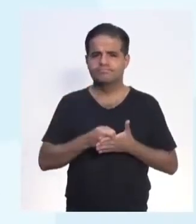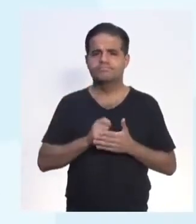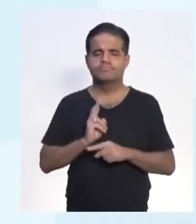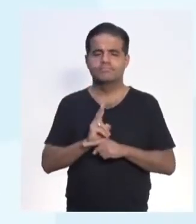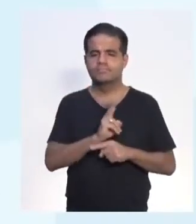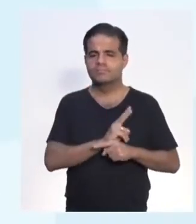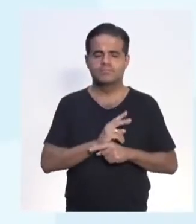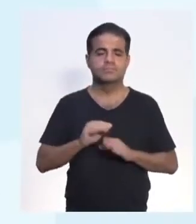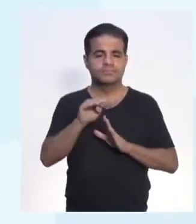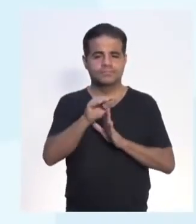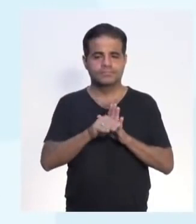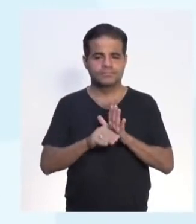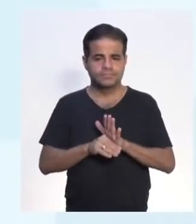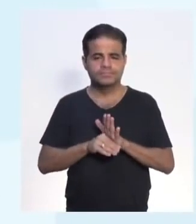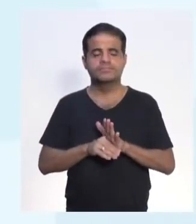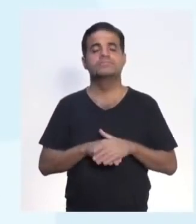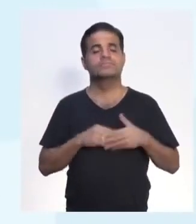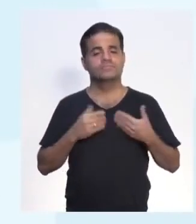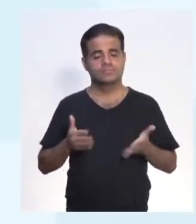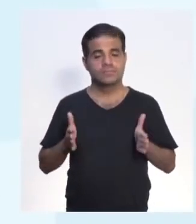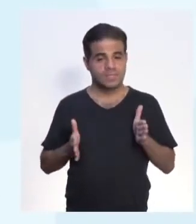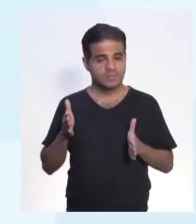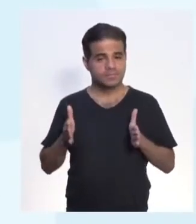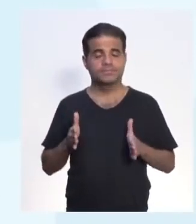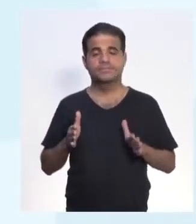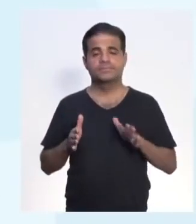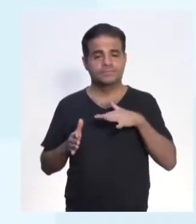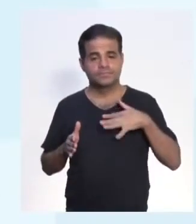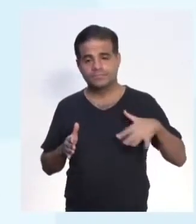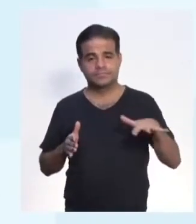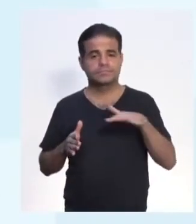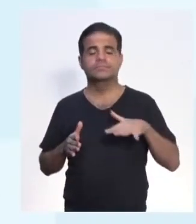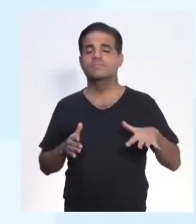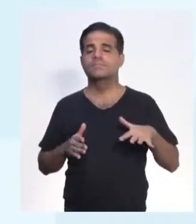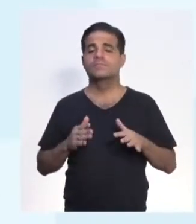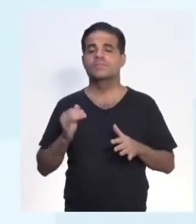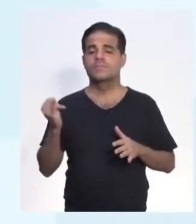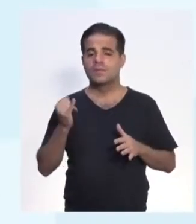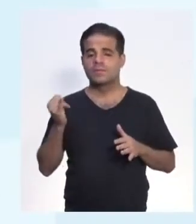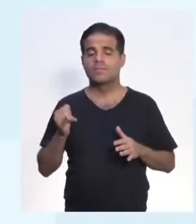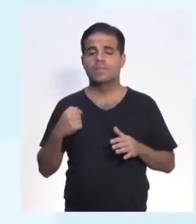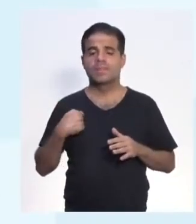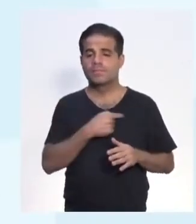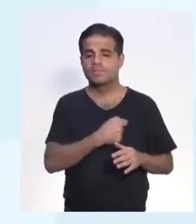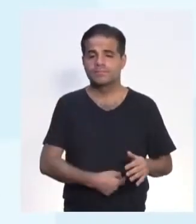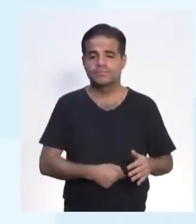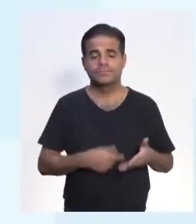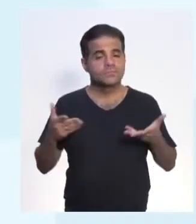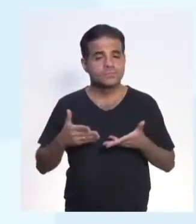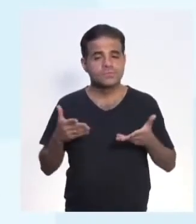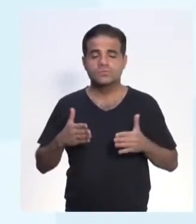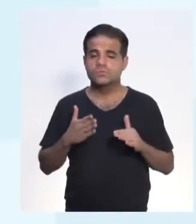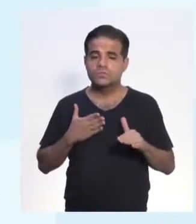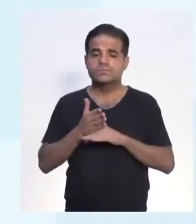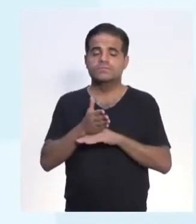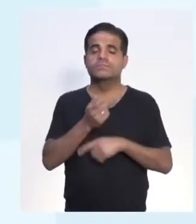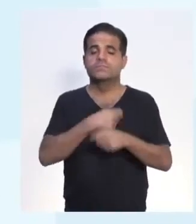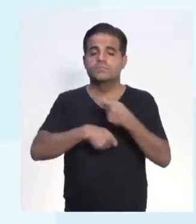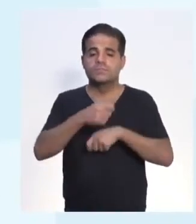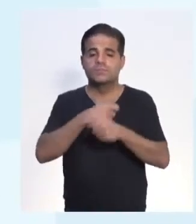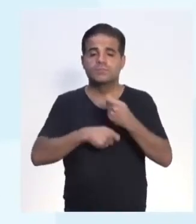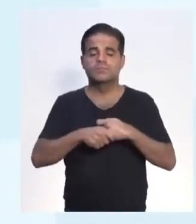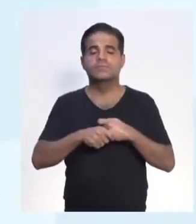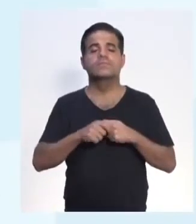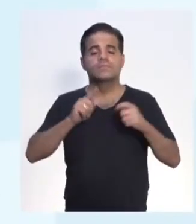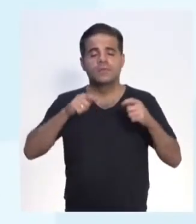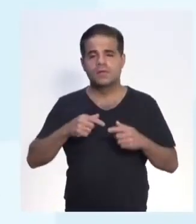princípio nacional, a China nesse período não era a China de hoje, né, em plena ascensão econômica,